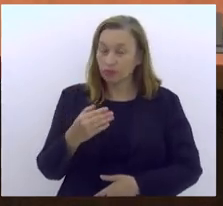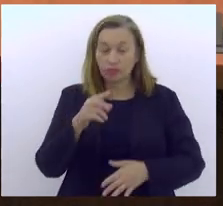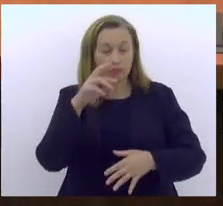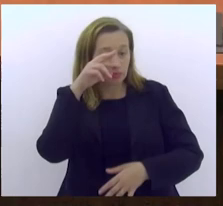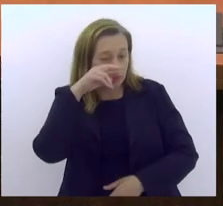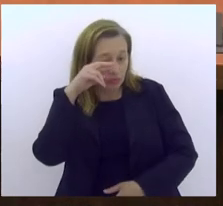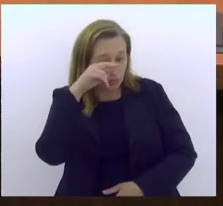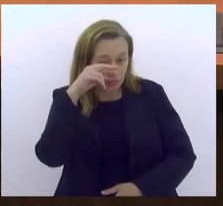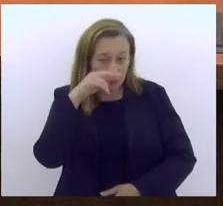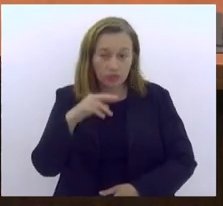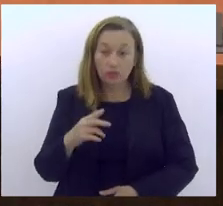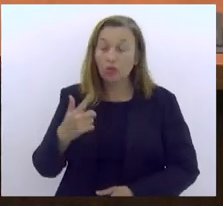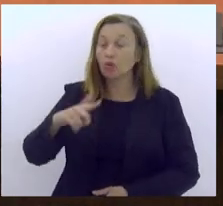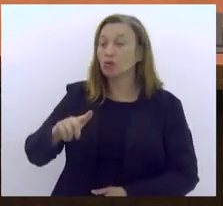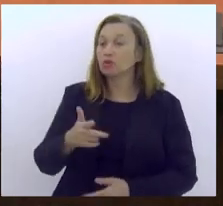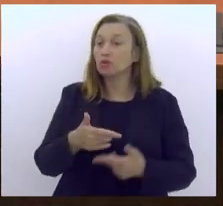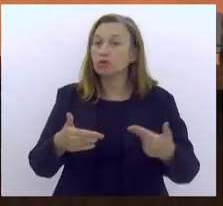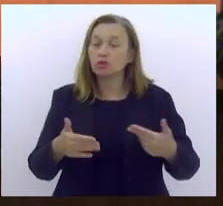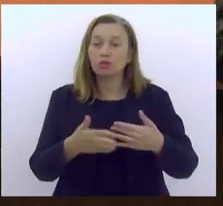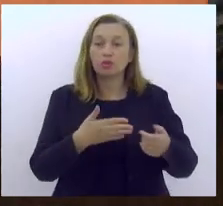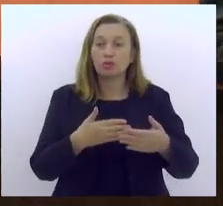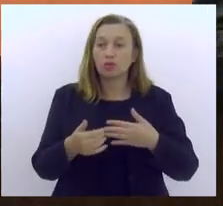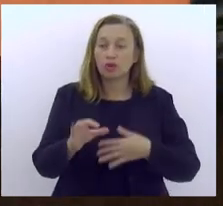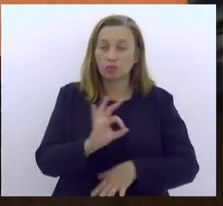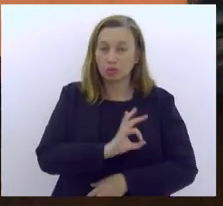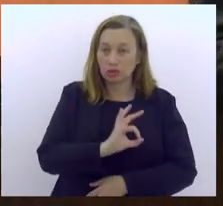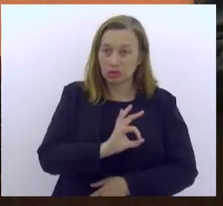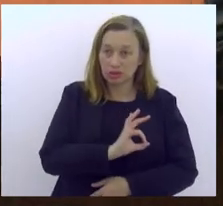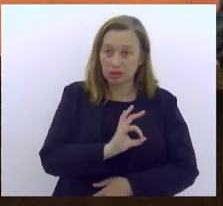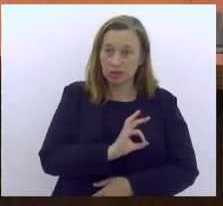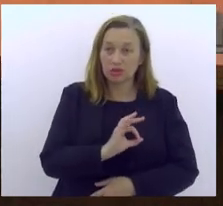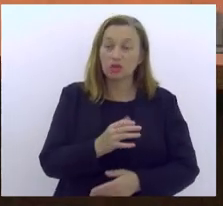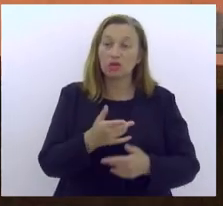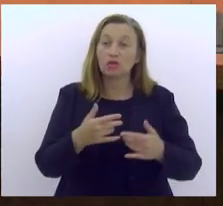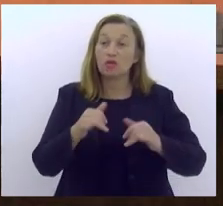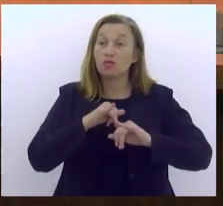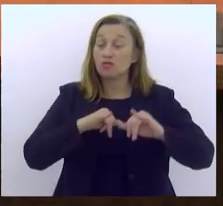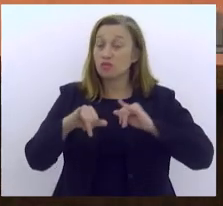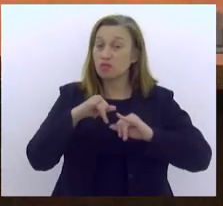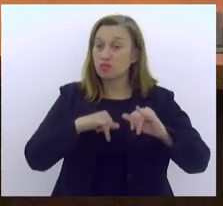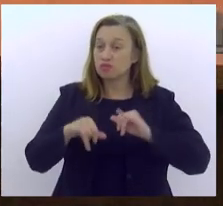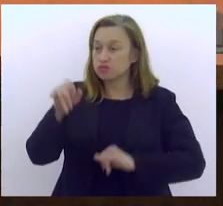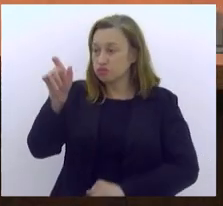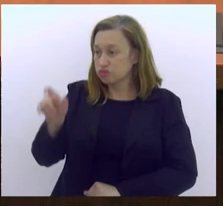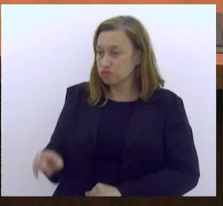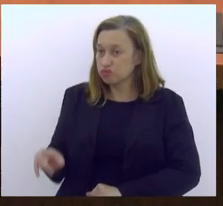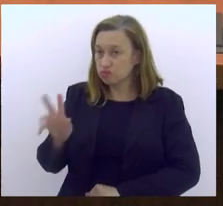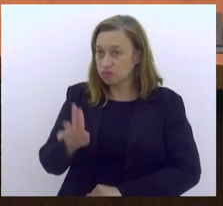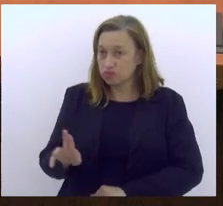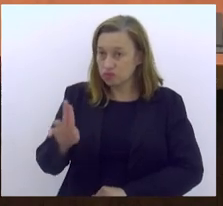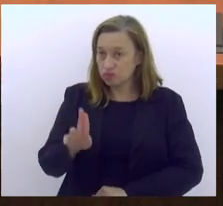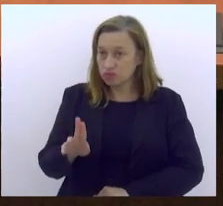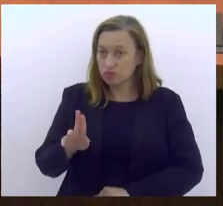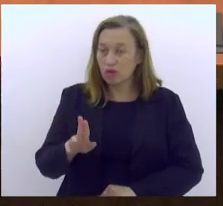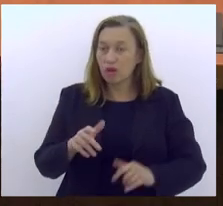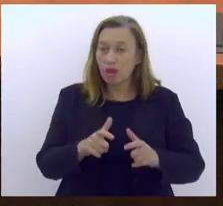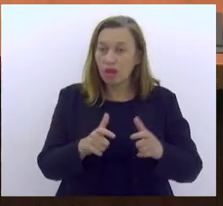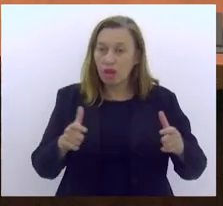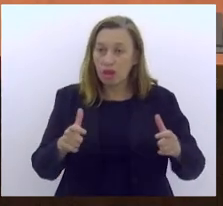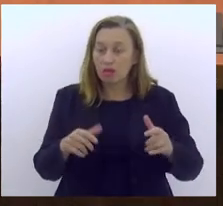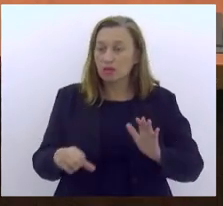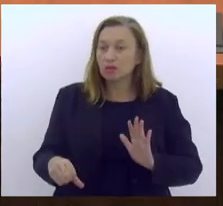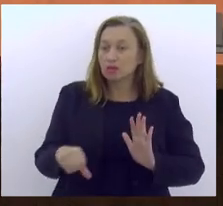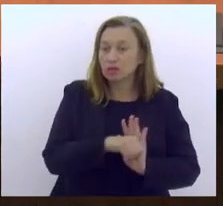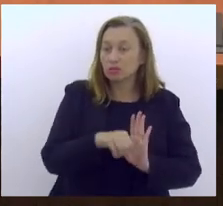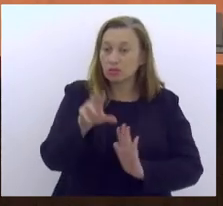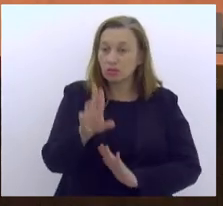investigação. Outra coisa é qualquer autoridade policial, porque são uma série de informações do usuário. Isso abre margem para uma lógica criminalizante